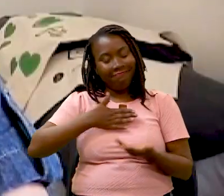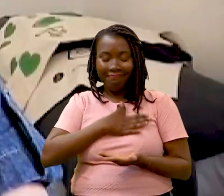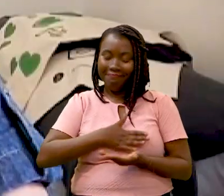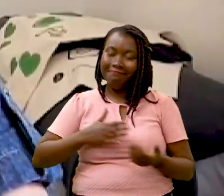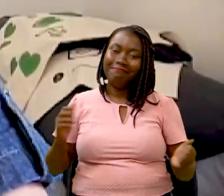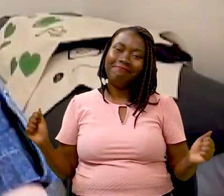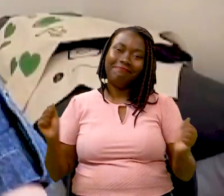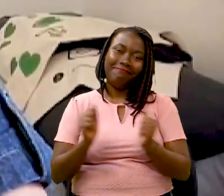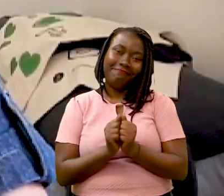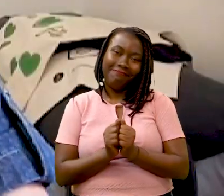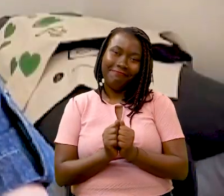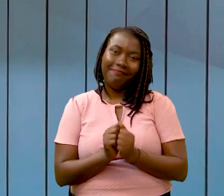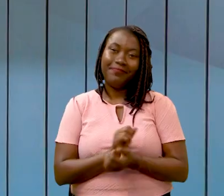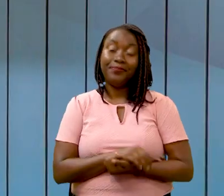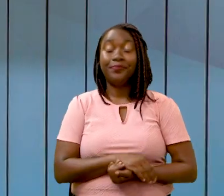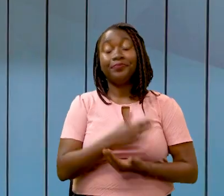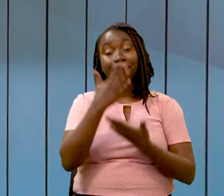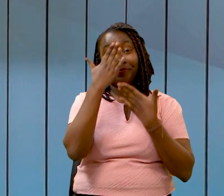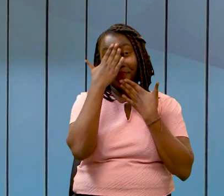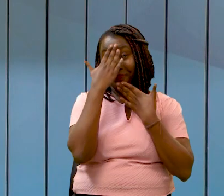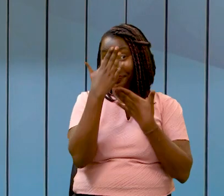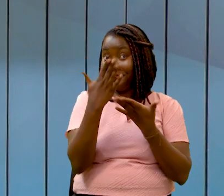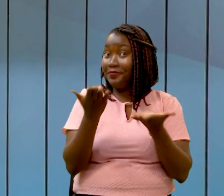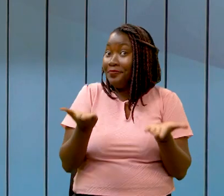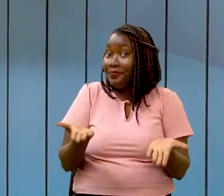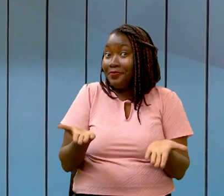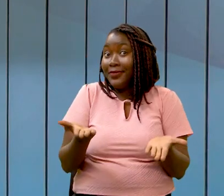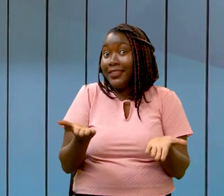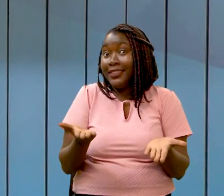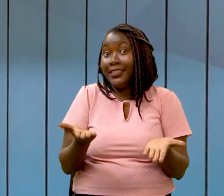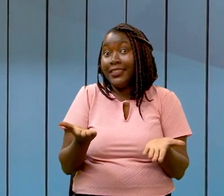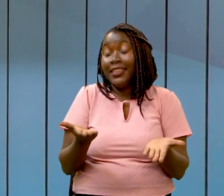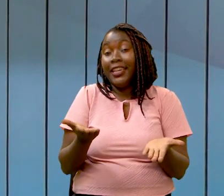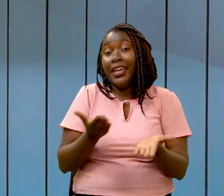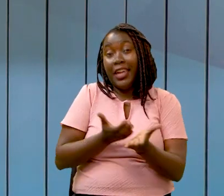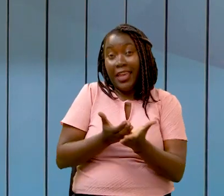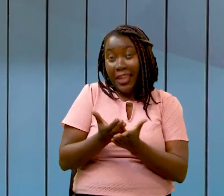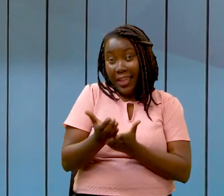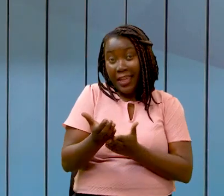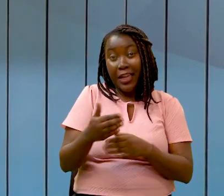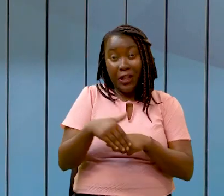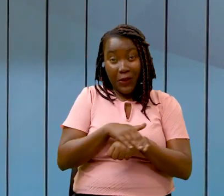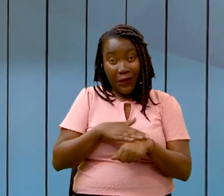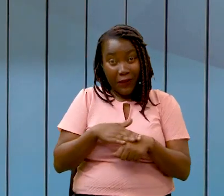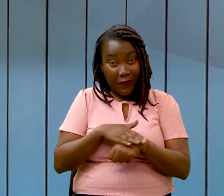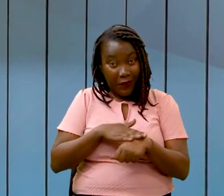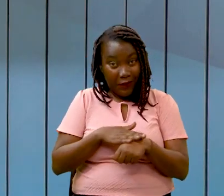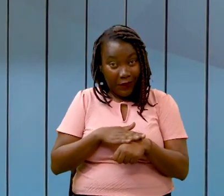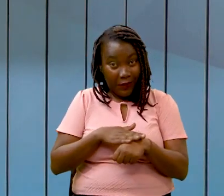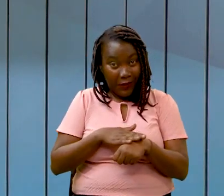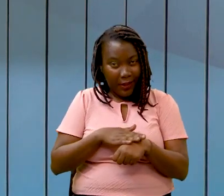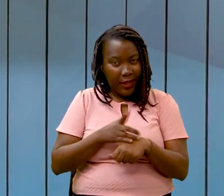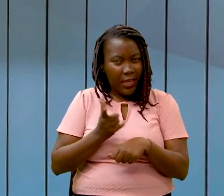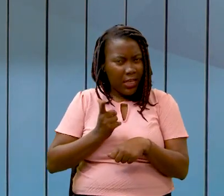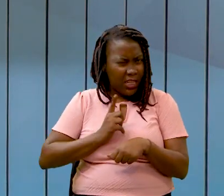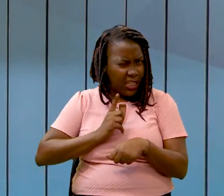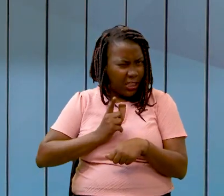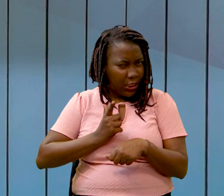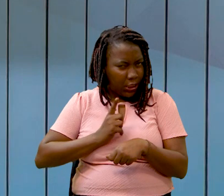com vocês. Muito obrigada. Vanderly, para a gente iniciar aqui a nossa conversa,